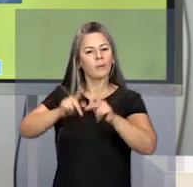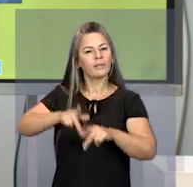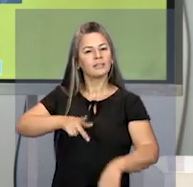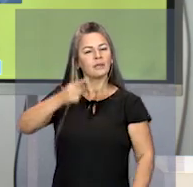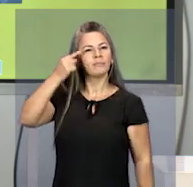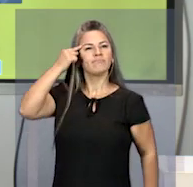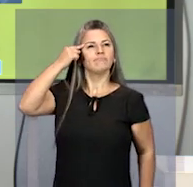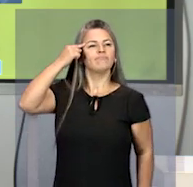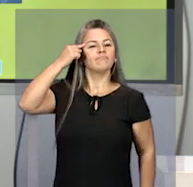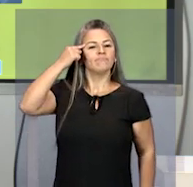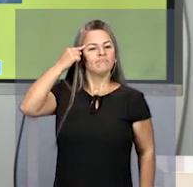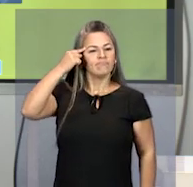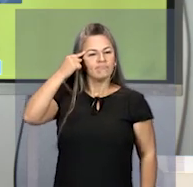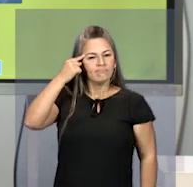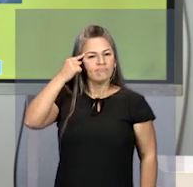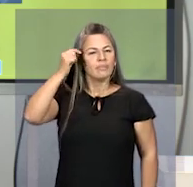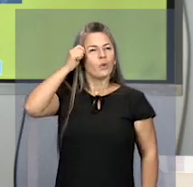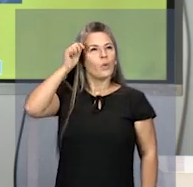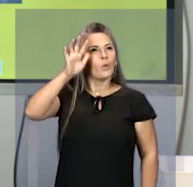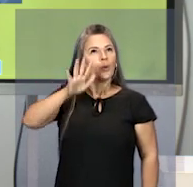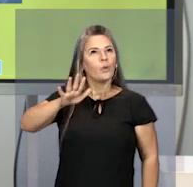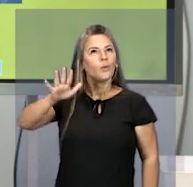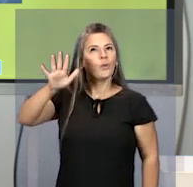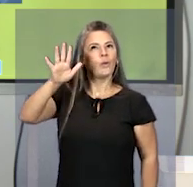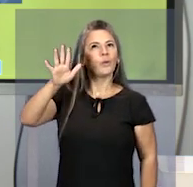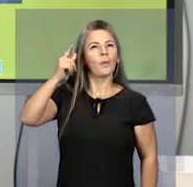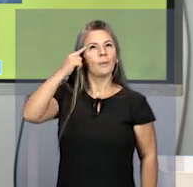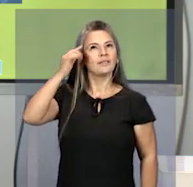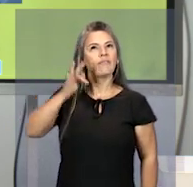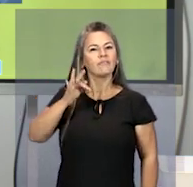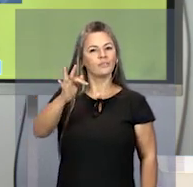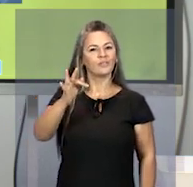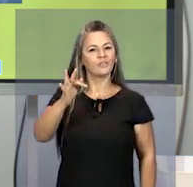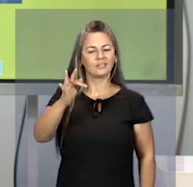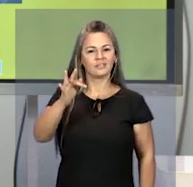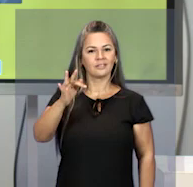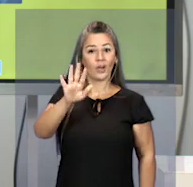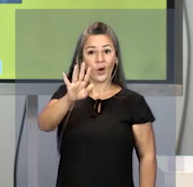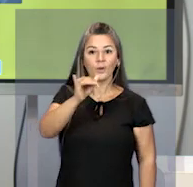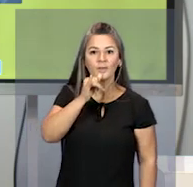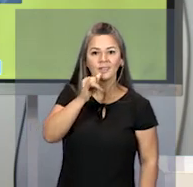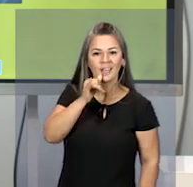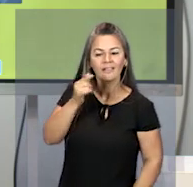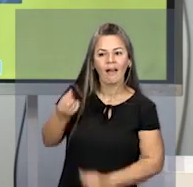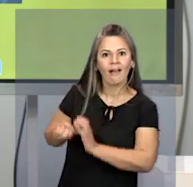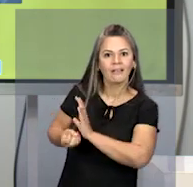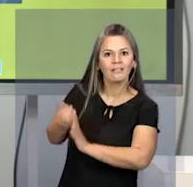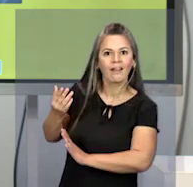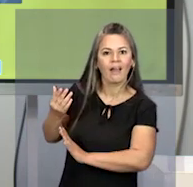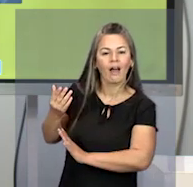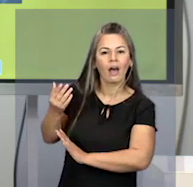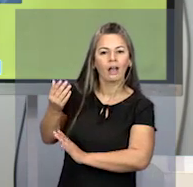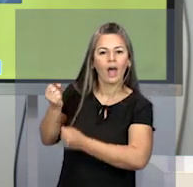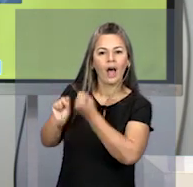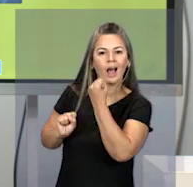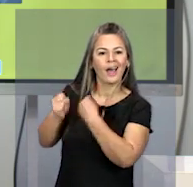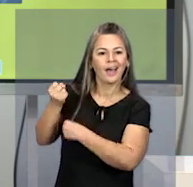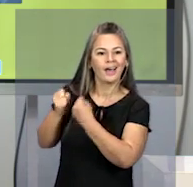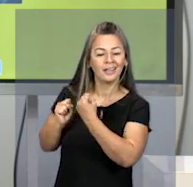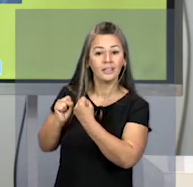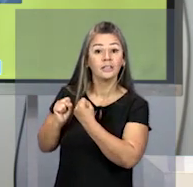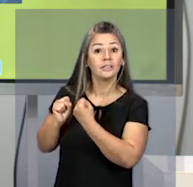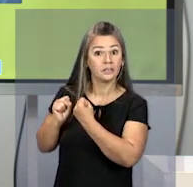de inconsciente, através dos sonhos, através do que pode acontecer. Olha, surgiu uma máquina. Será que daqui 1 ano, daqui